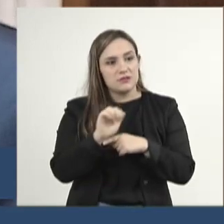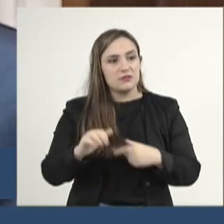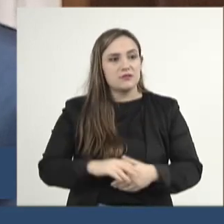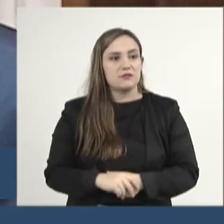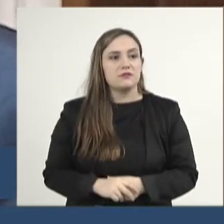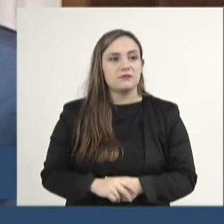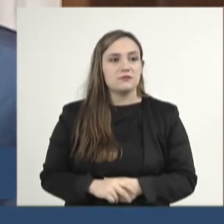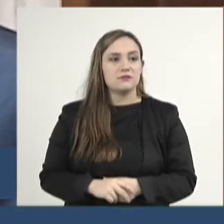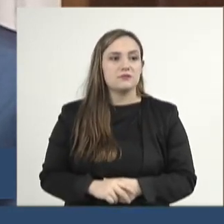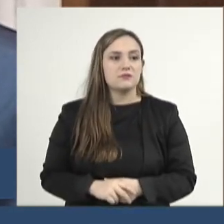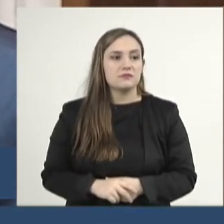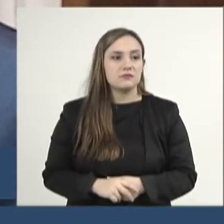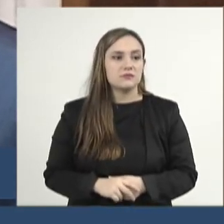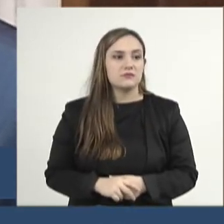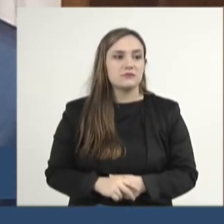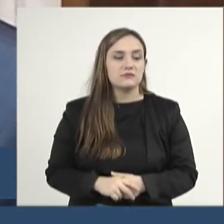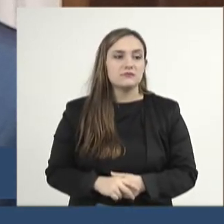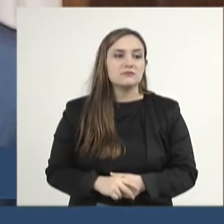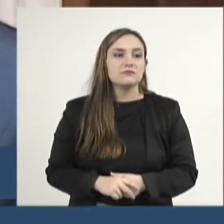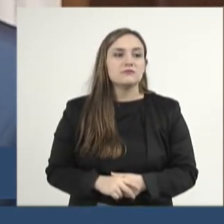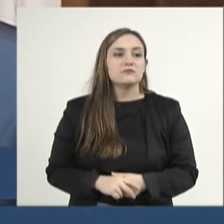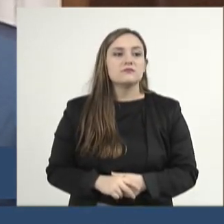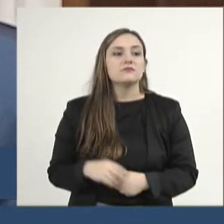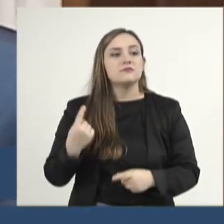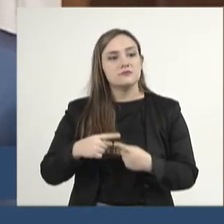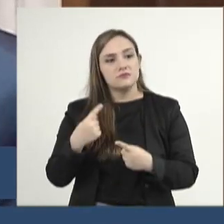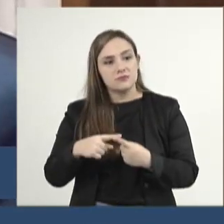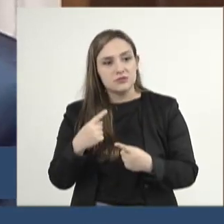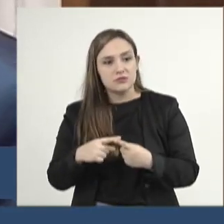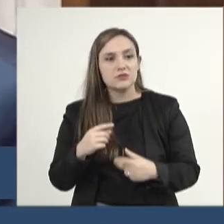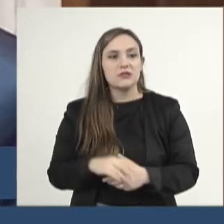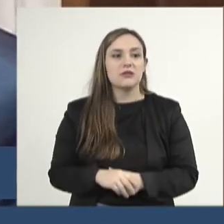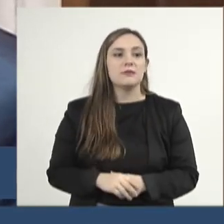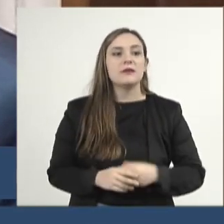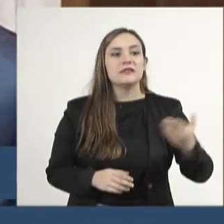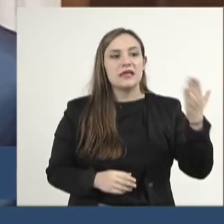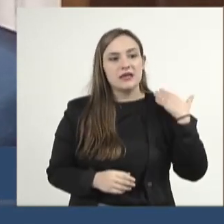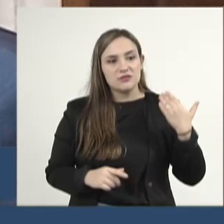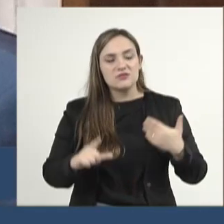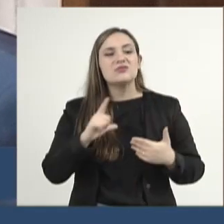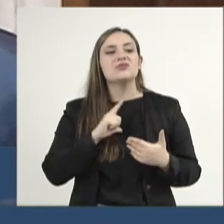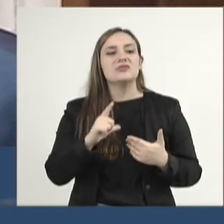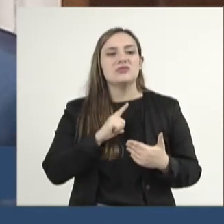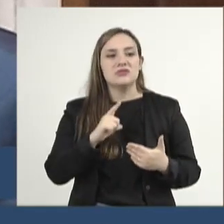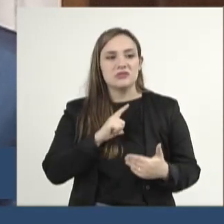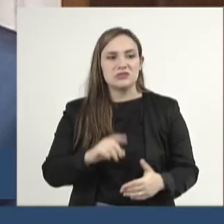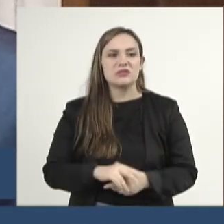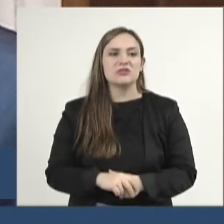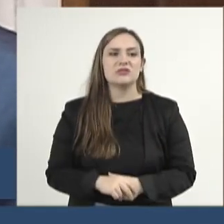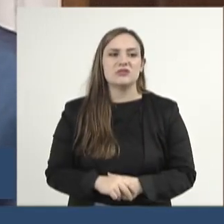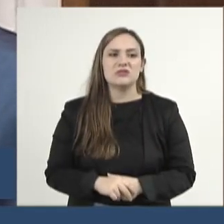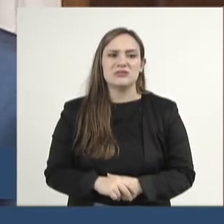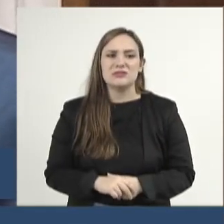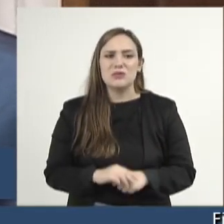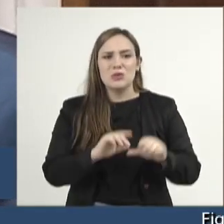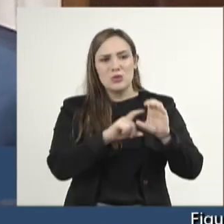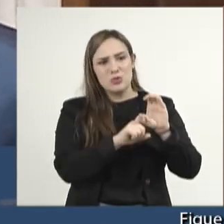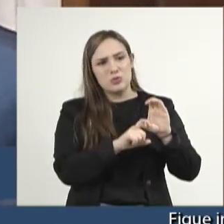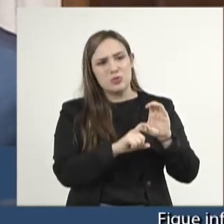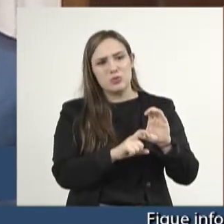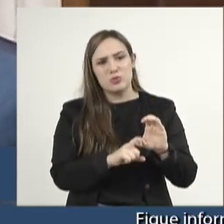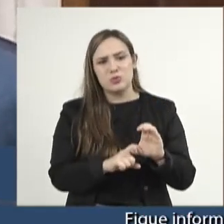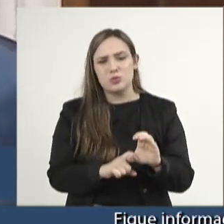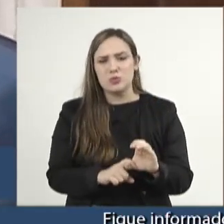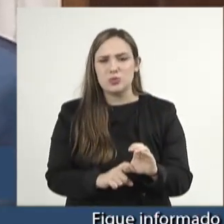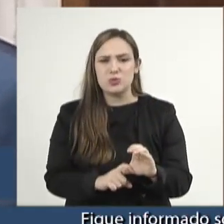no passado, e aqui é importante de mencionar, nós tínhamos um índice de endividamento da receita corrente líquida, deputada Mara,